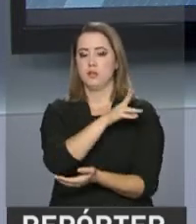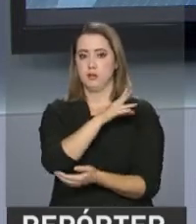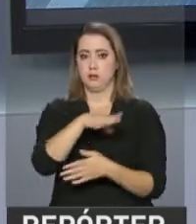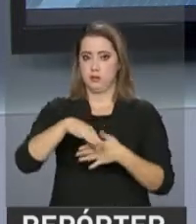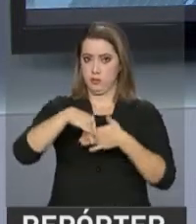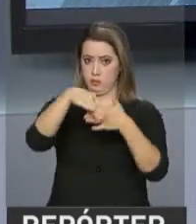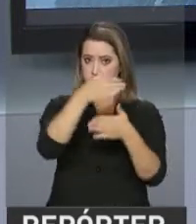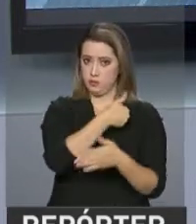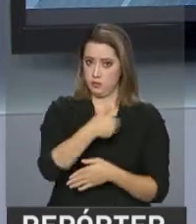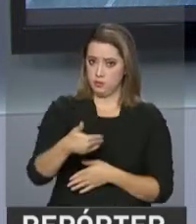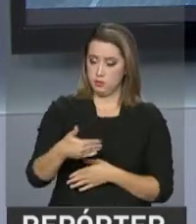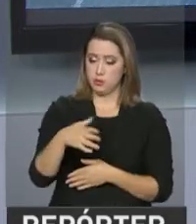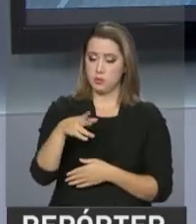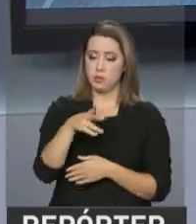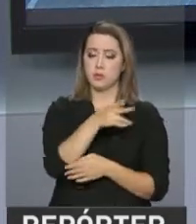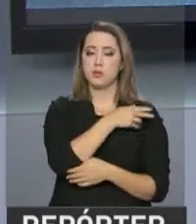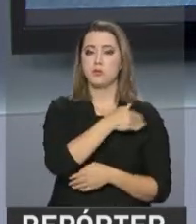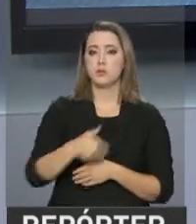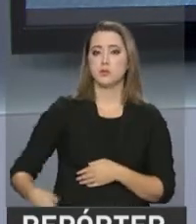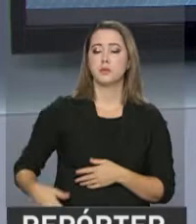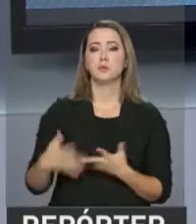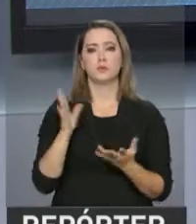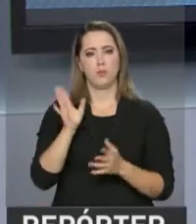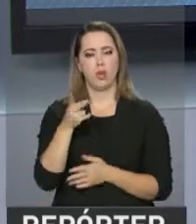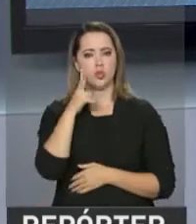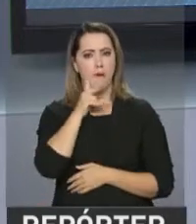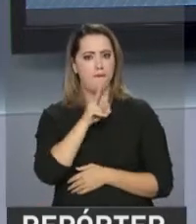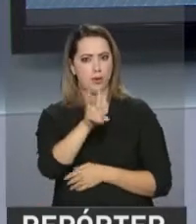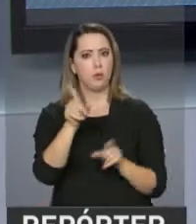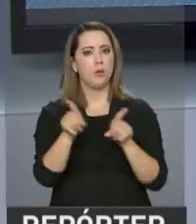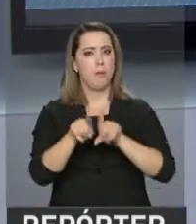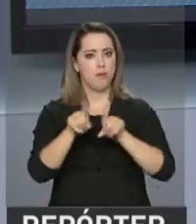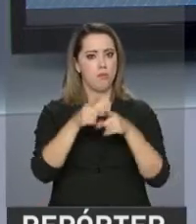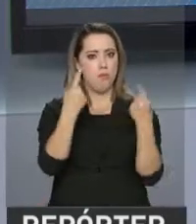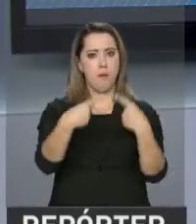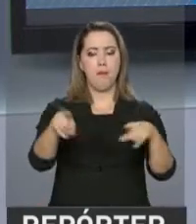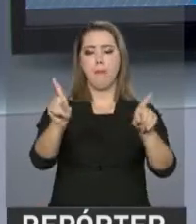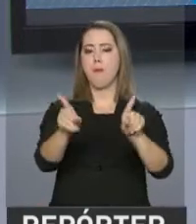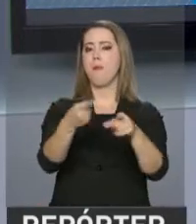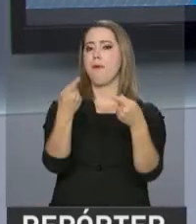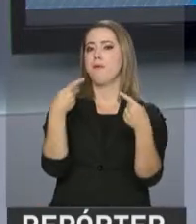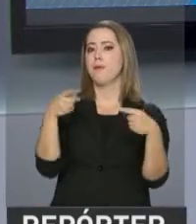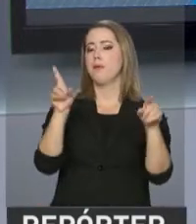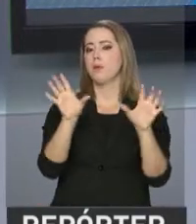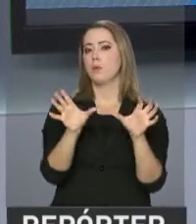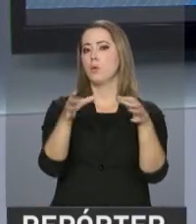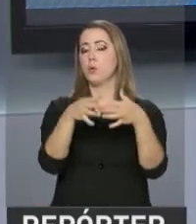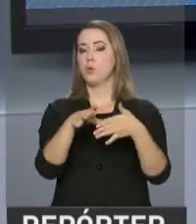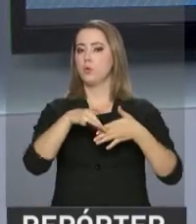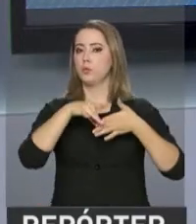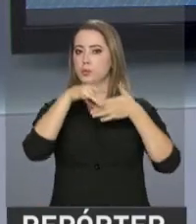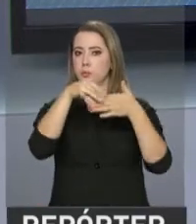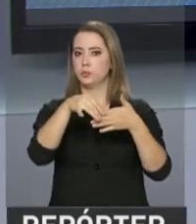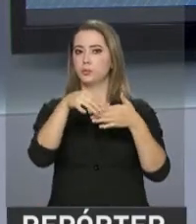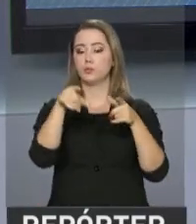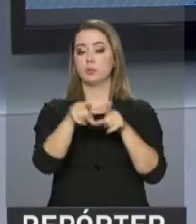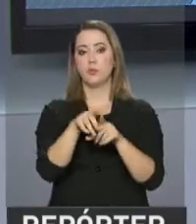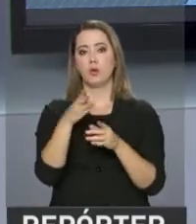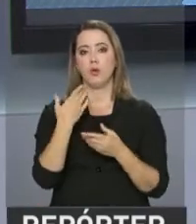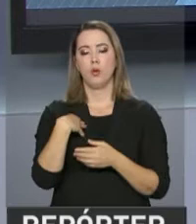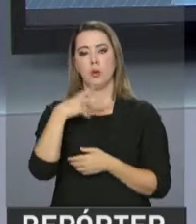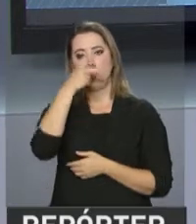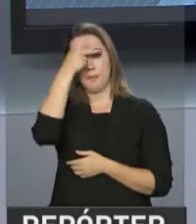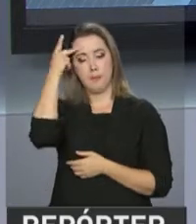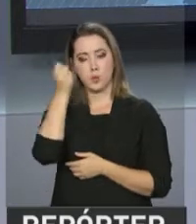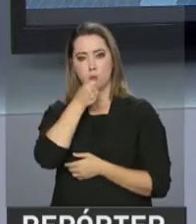pouco ele assistiu na filarmônica da cidade um concerto exclusivo para os líderes desse grupo o enviado especial da tv nbr